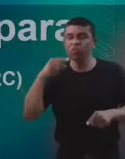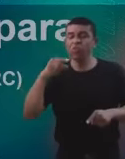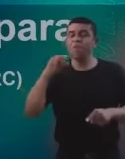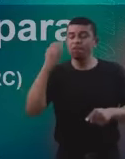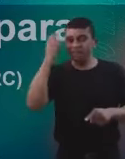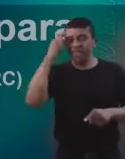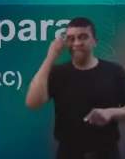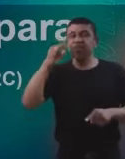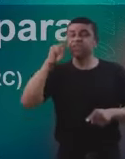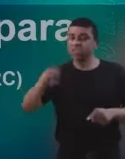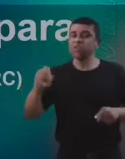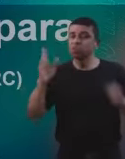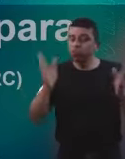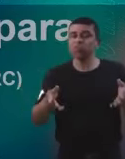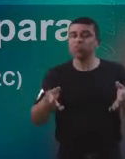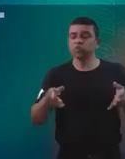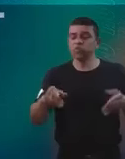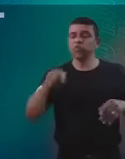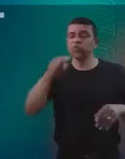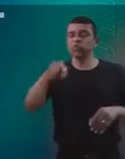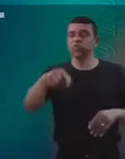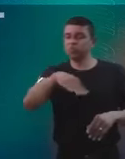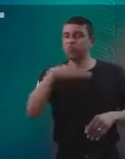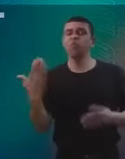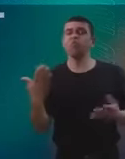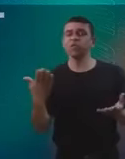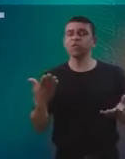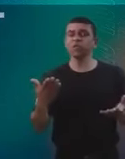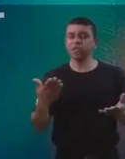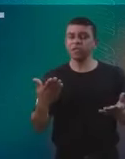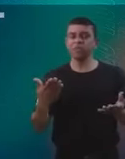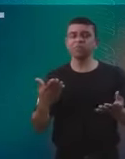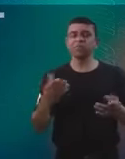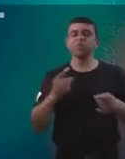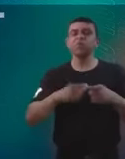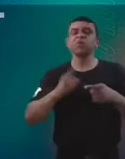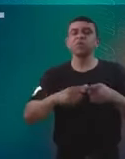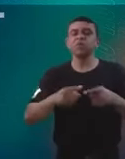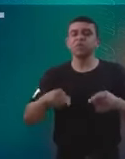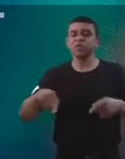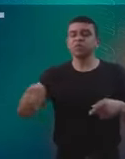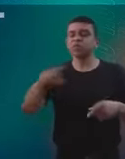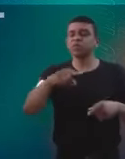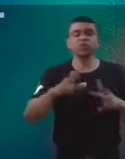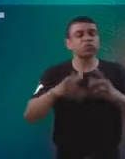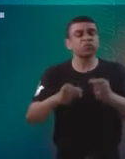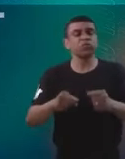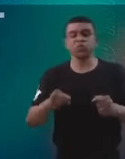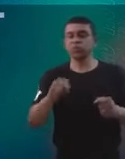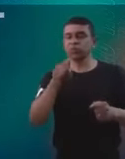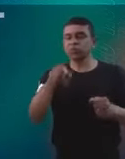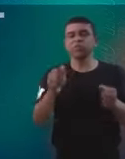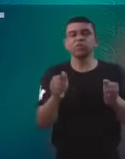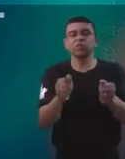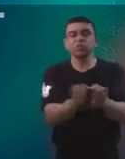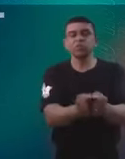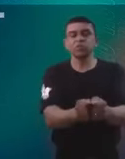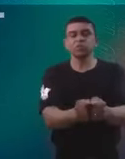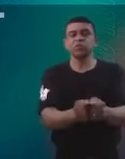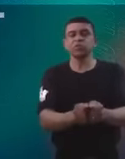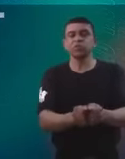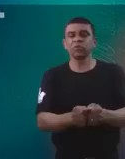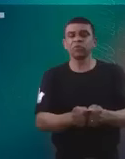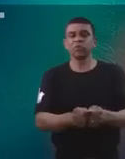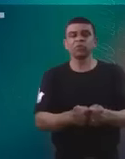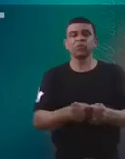preparado, para quem será? Assim é aquele que para si ajunta tesouros e